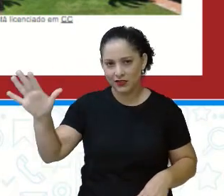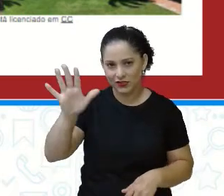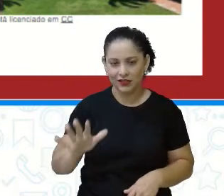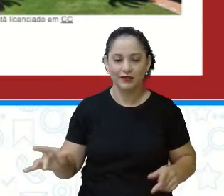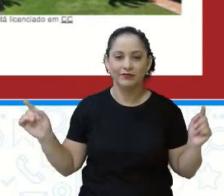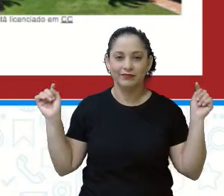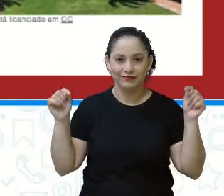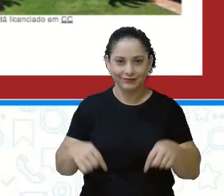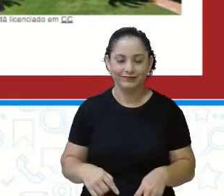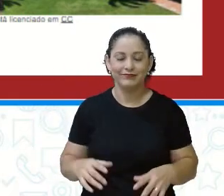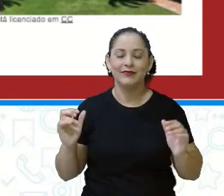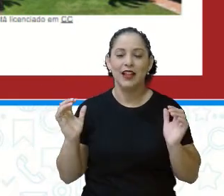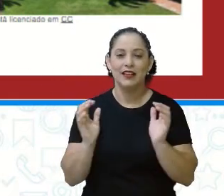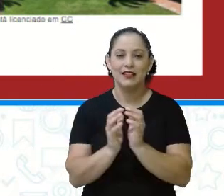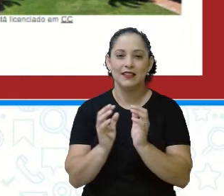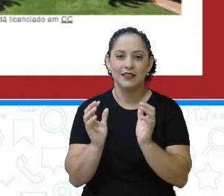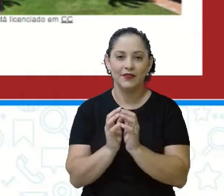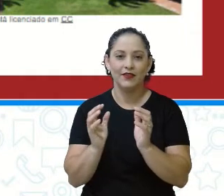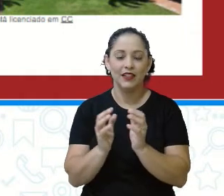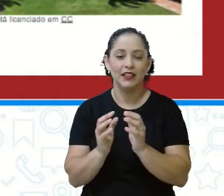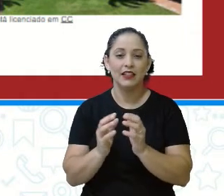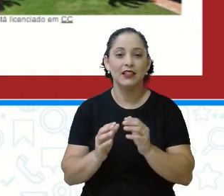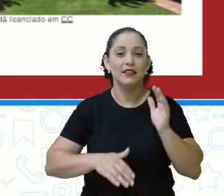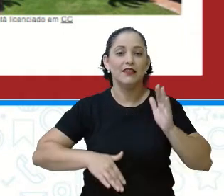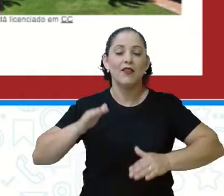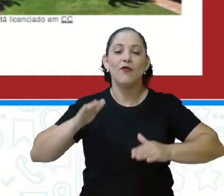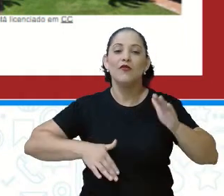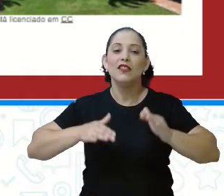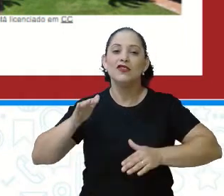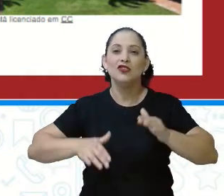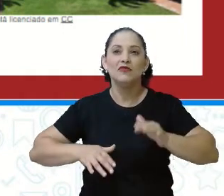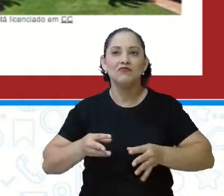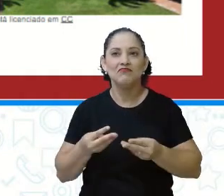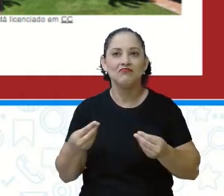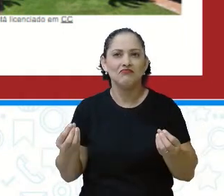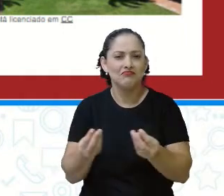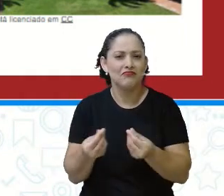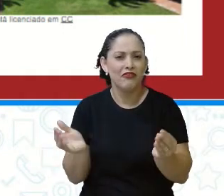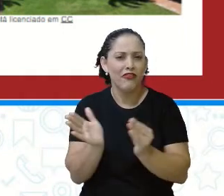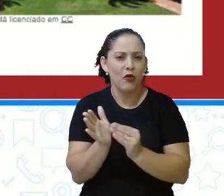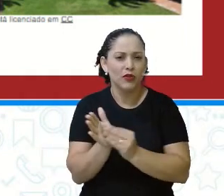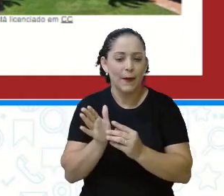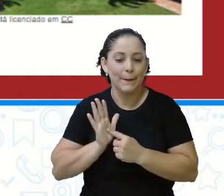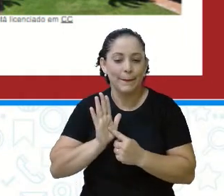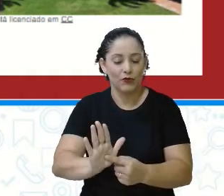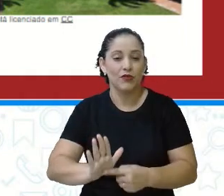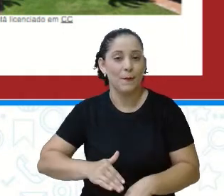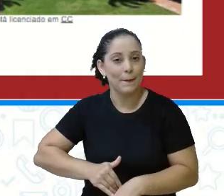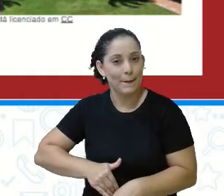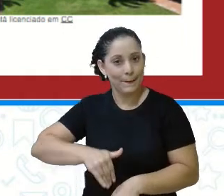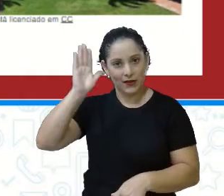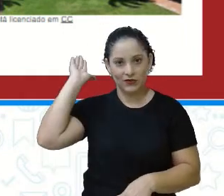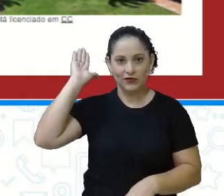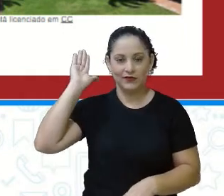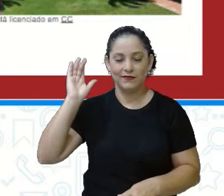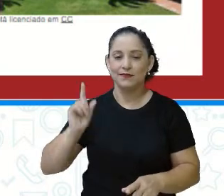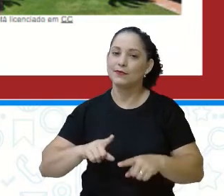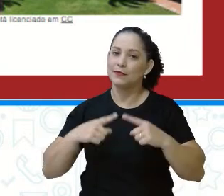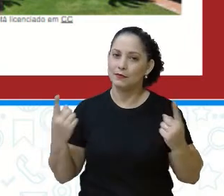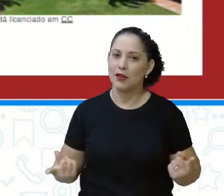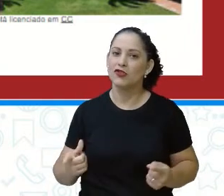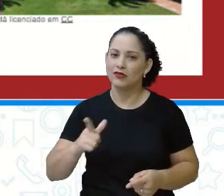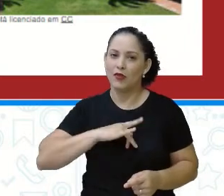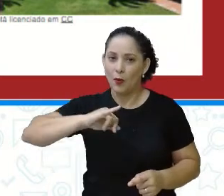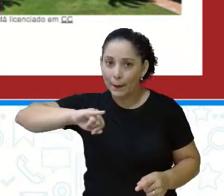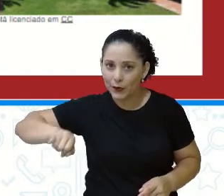cidade, e que talvez não esteja assim tão mostrada atualmente, mas a gente tem a oportunidade de conhecer